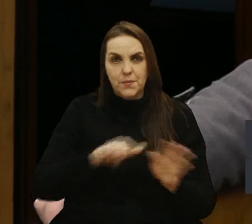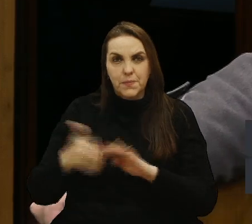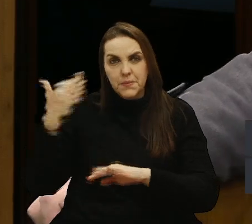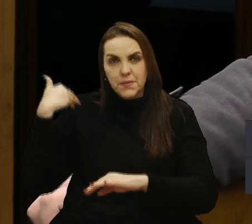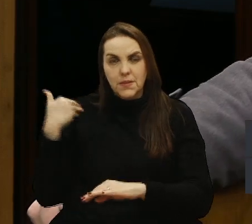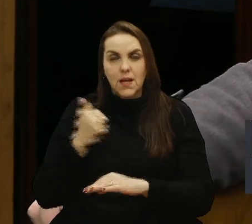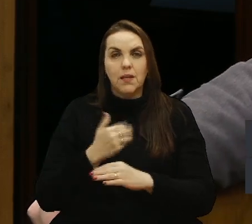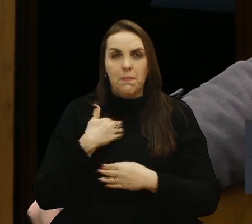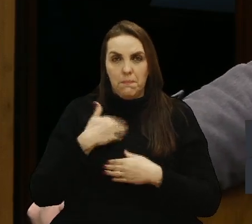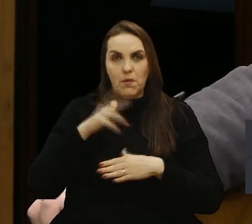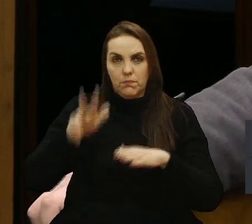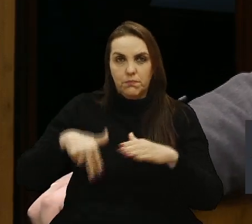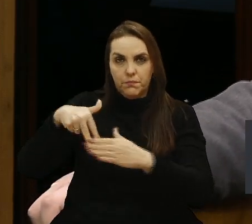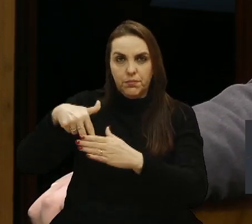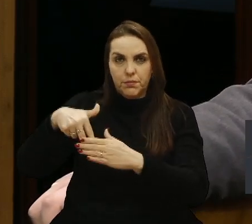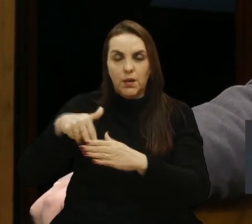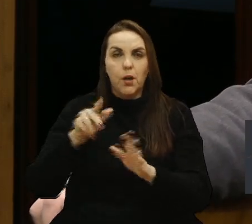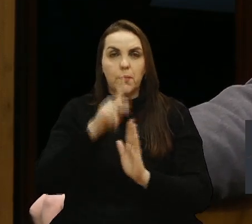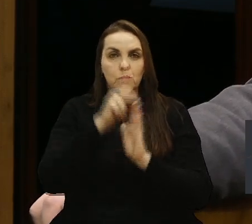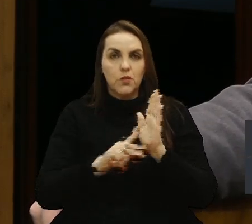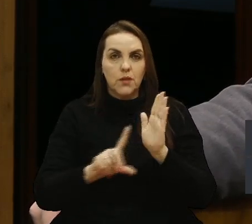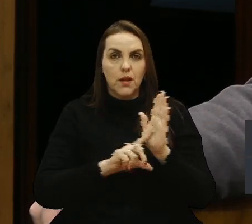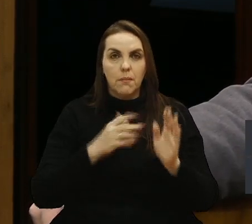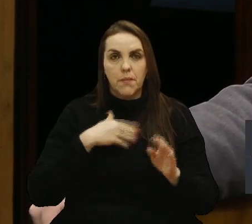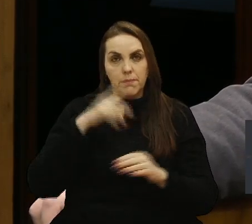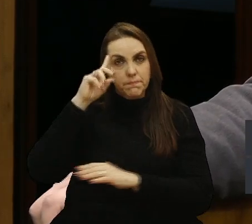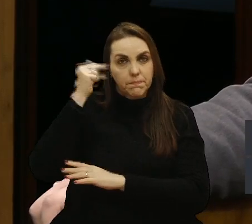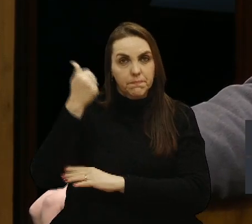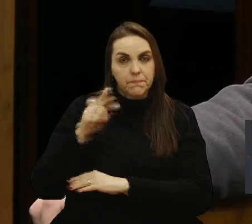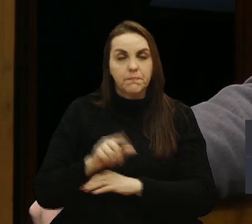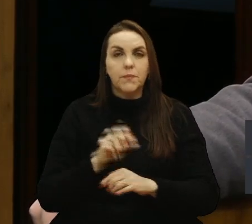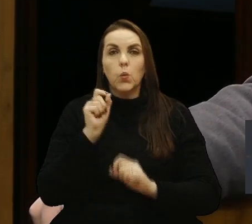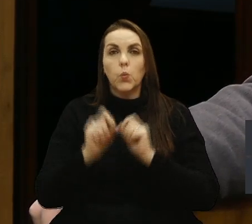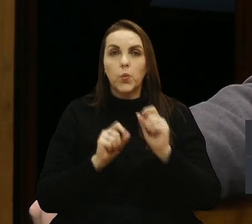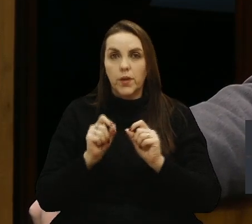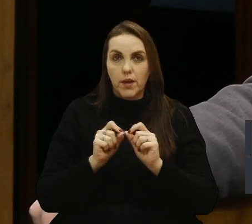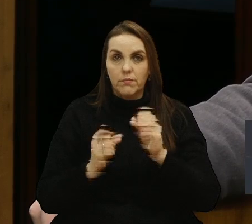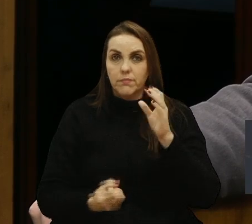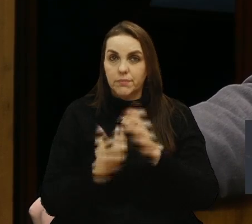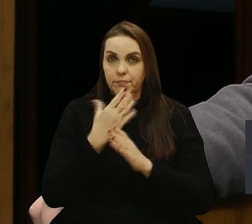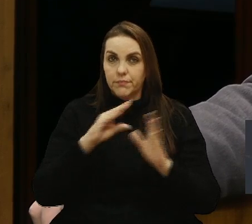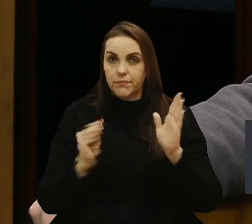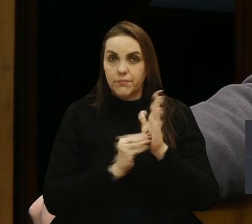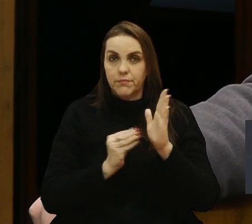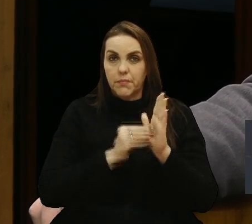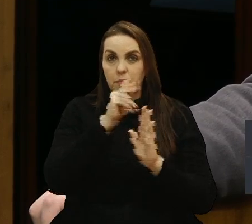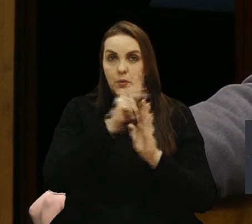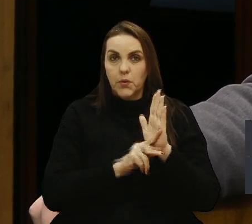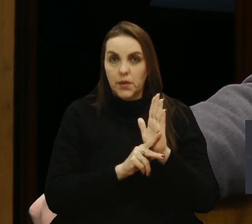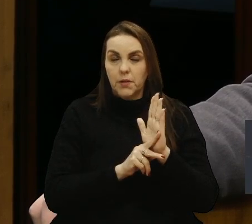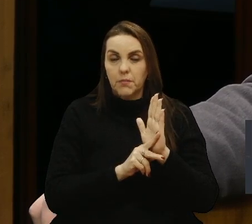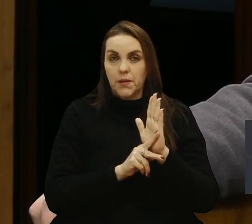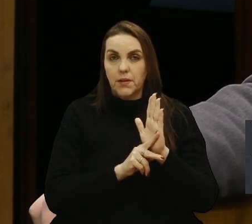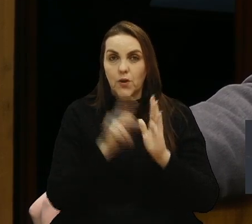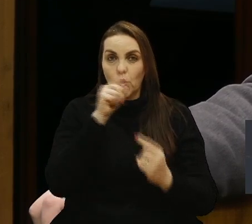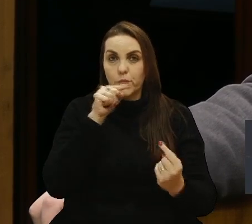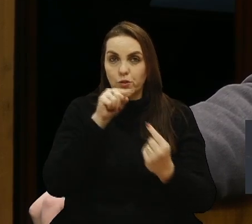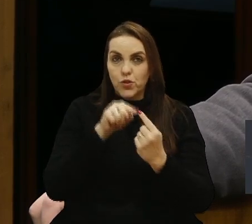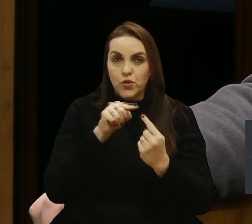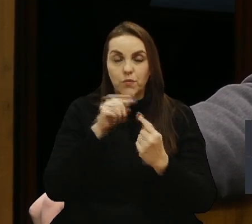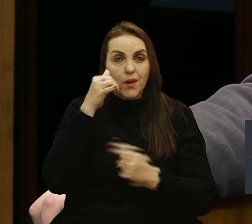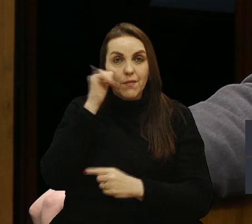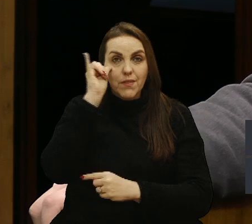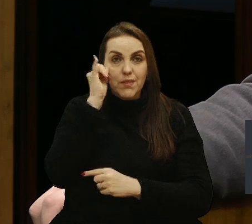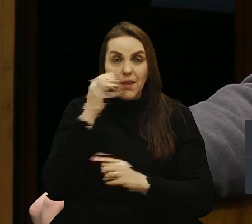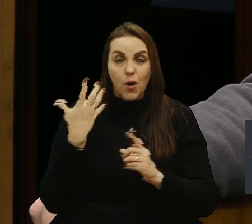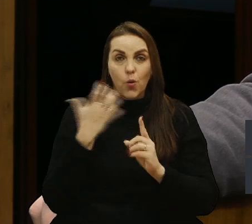de um programa, um projeto de lei de minha autoria que versa sobre a instituição de um programa que visa a prevenção e combate à